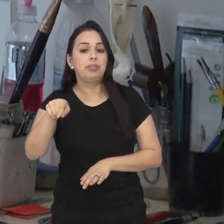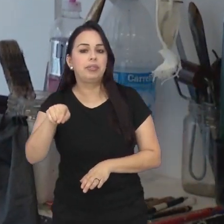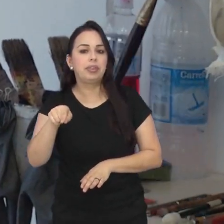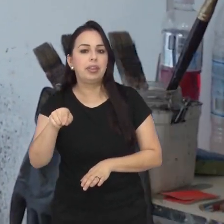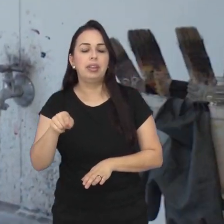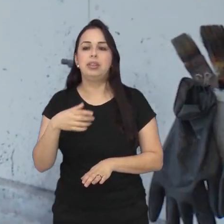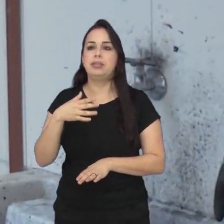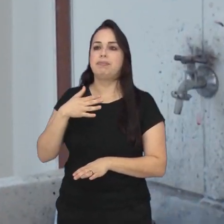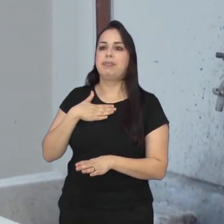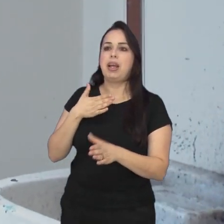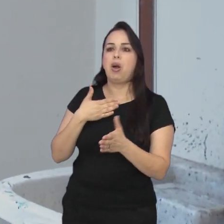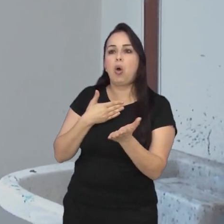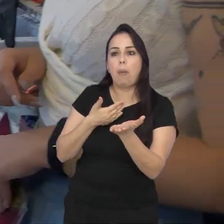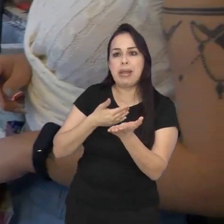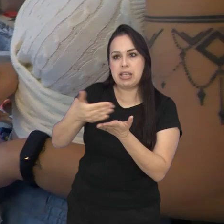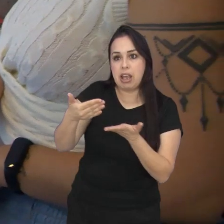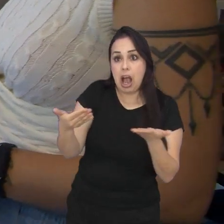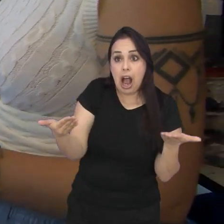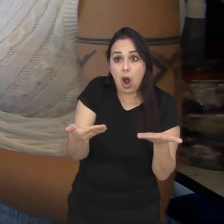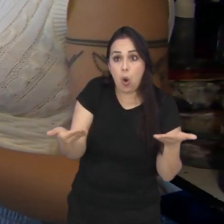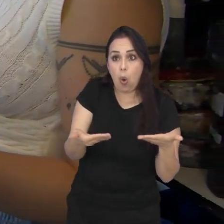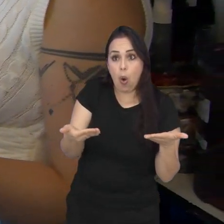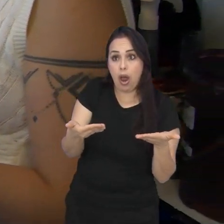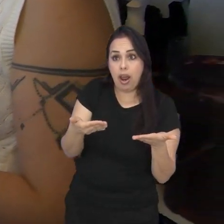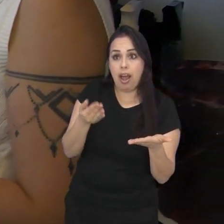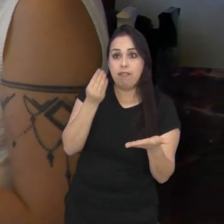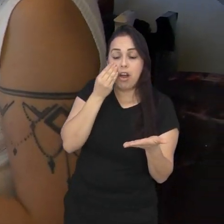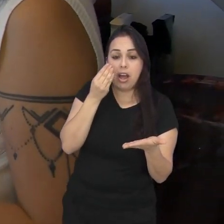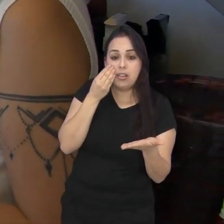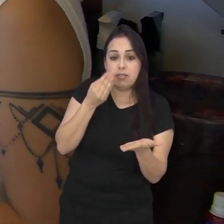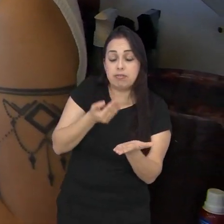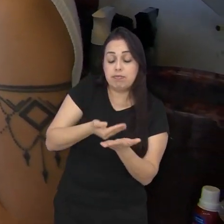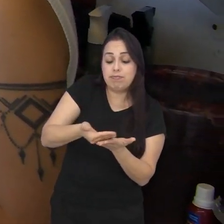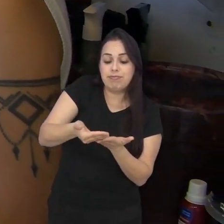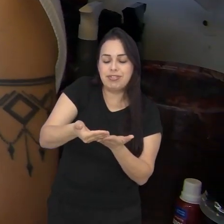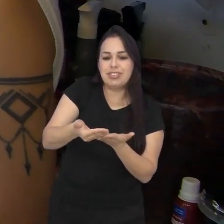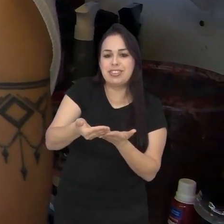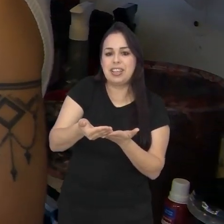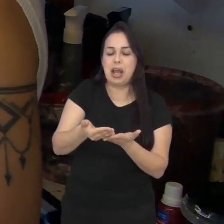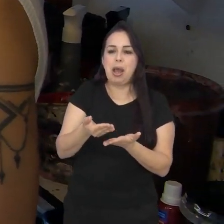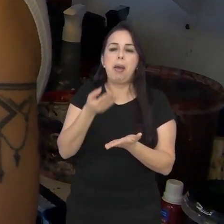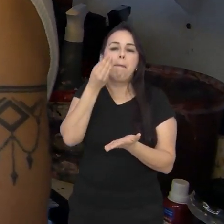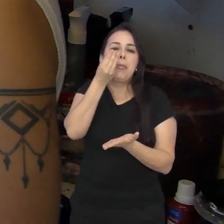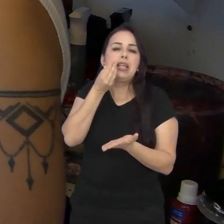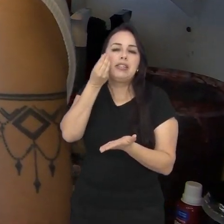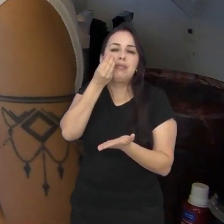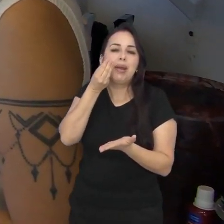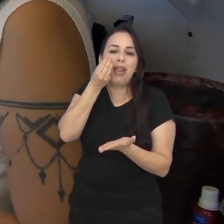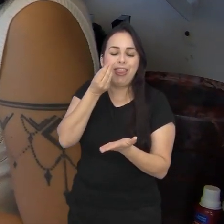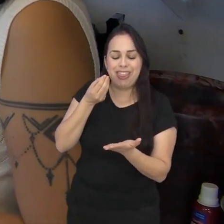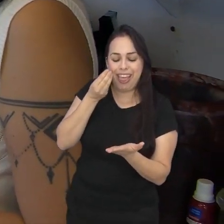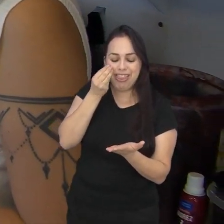mesa? Não, esse aqui são os trabalhos que eu comecei a fazer agora. É minha nova